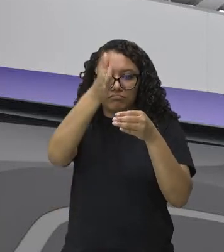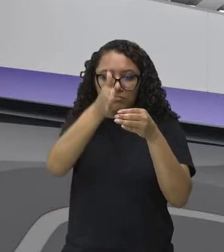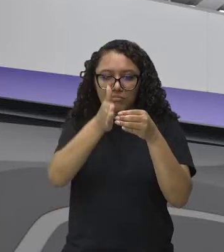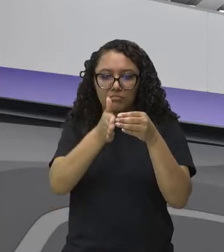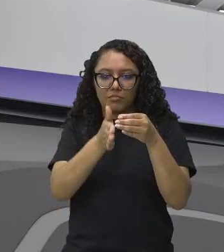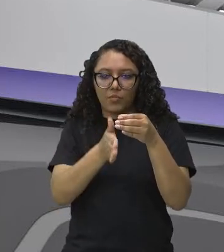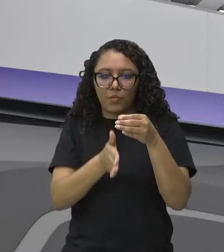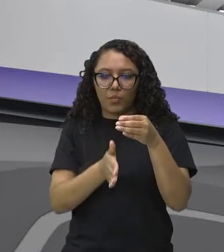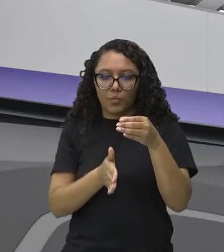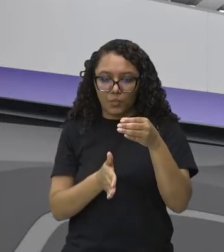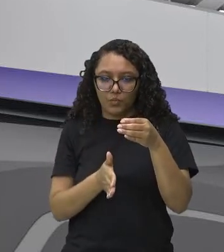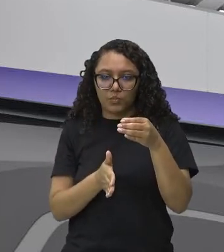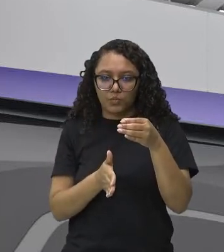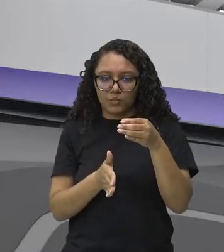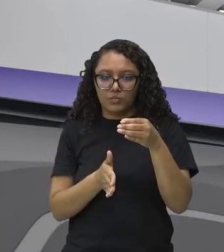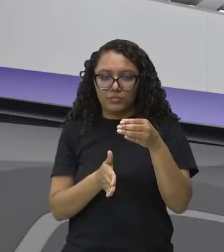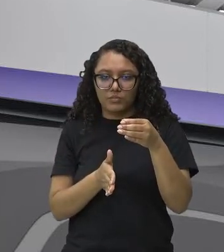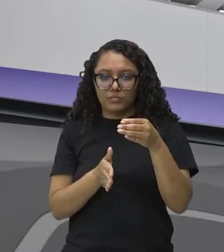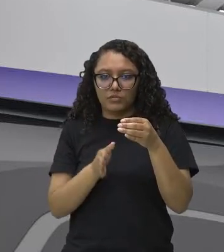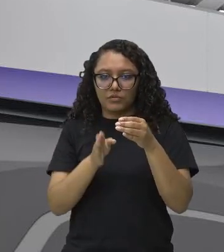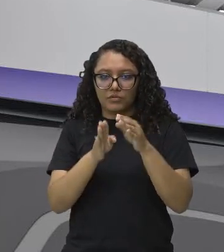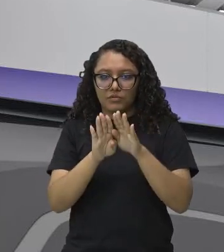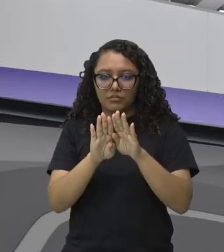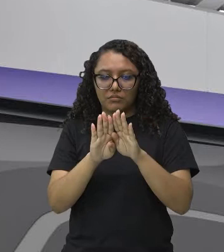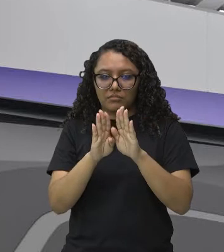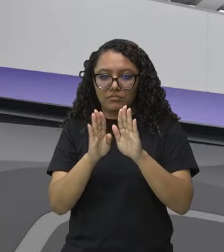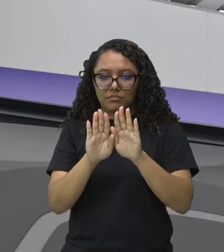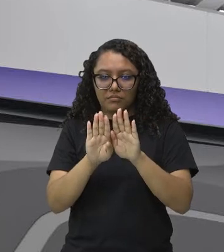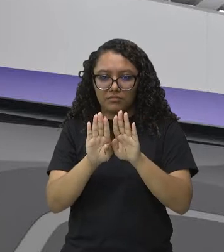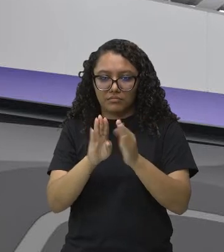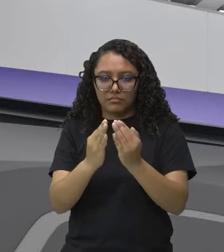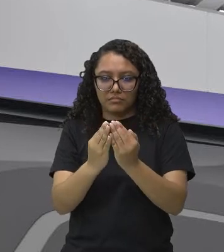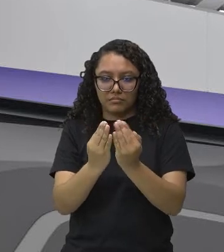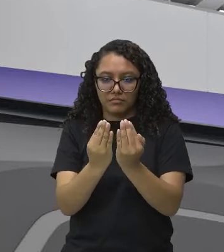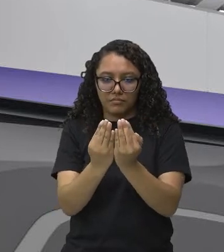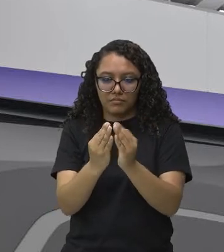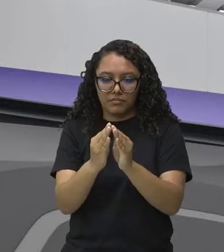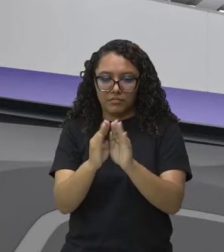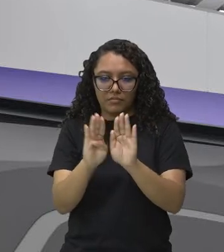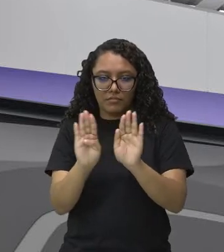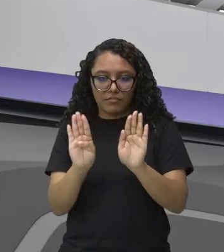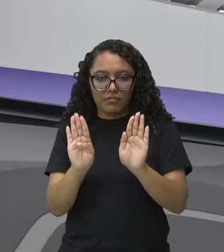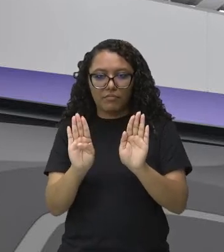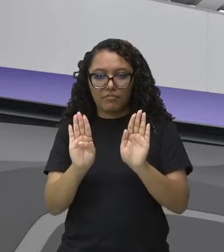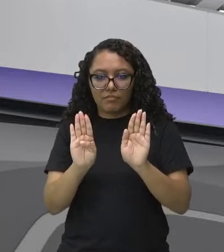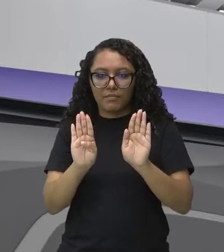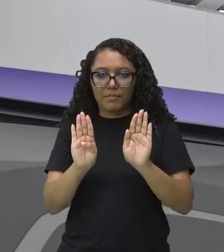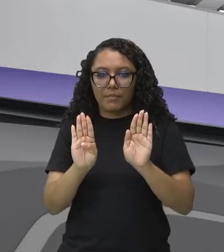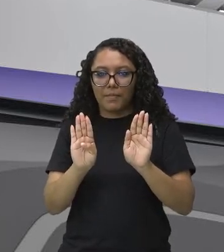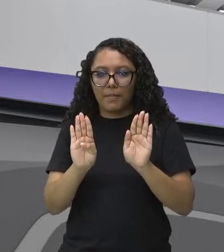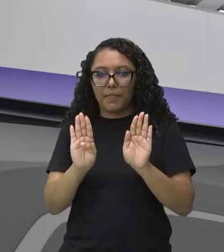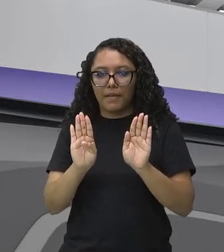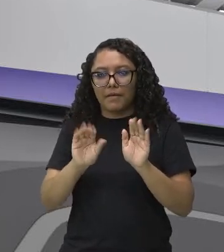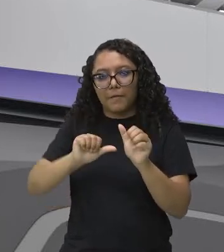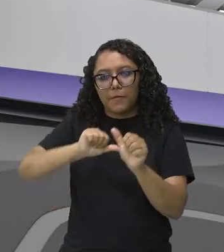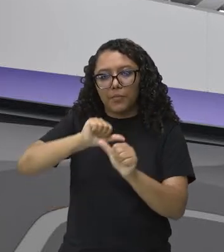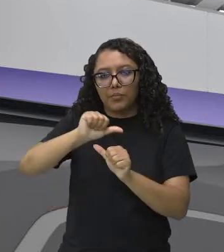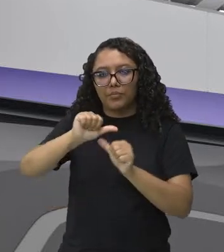cilindro. Eu consigo abrir esse cilindro, né? Ou seja, eu consigo